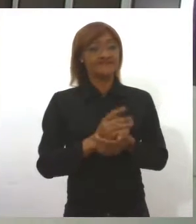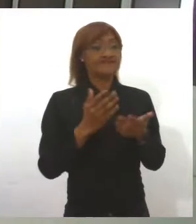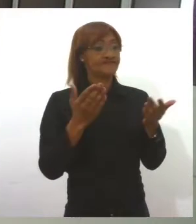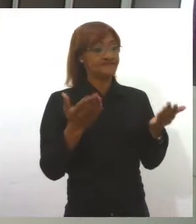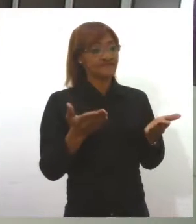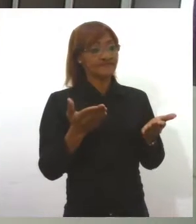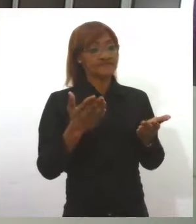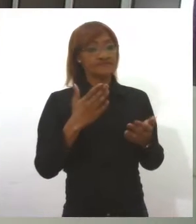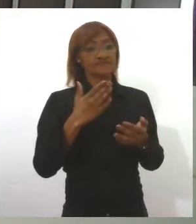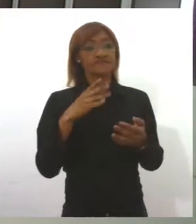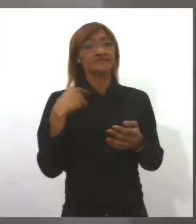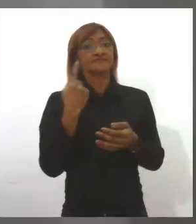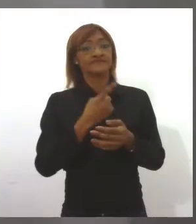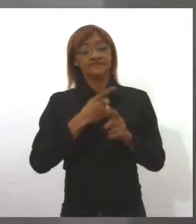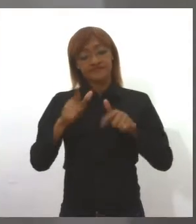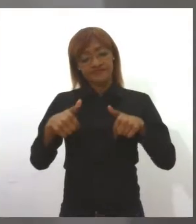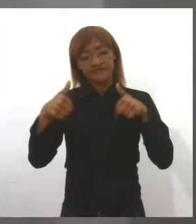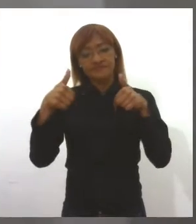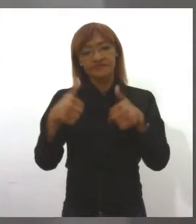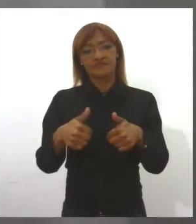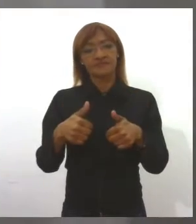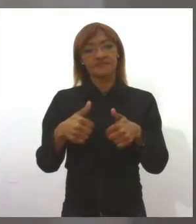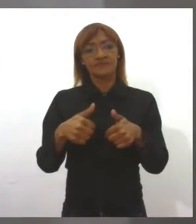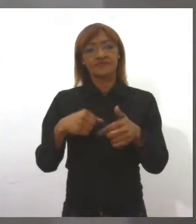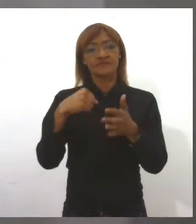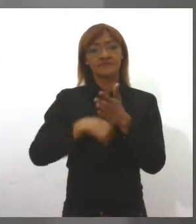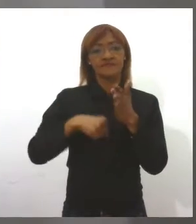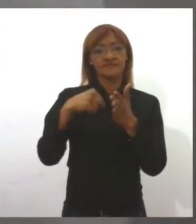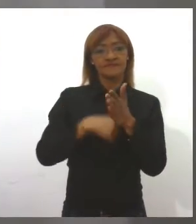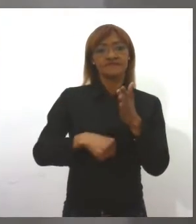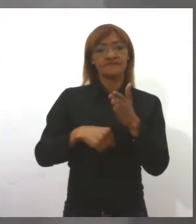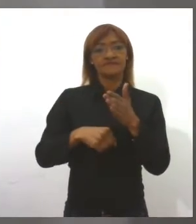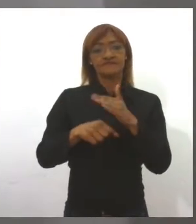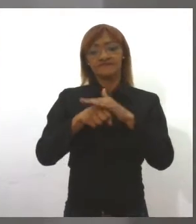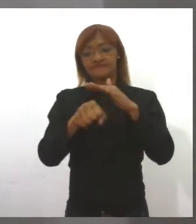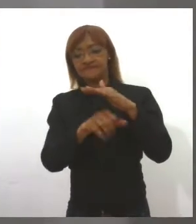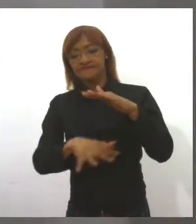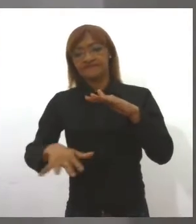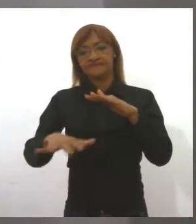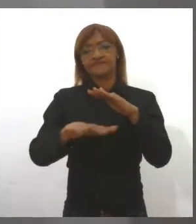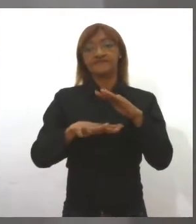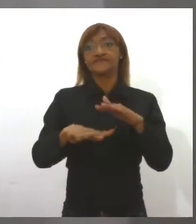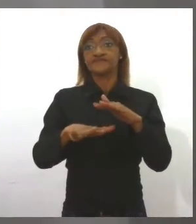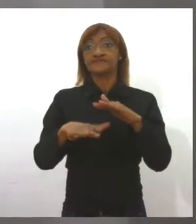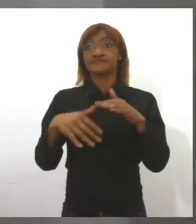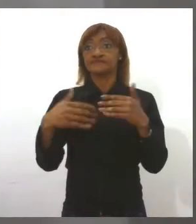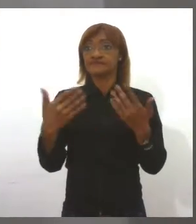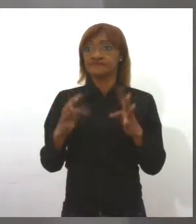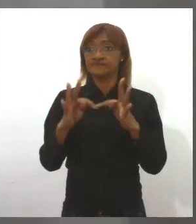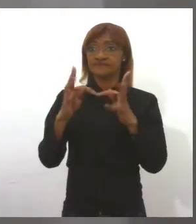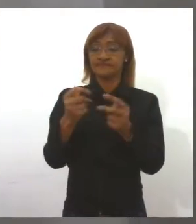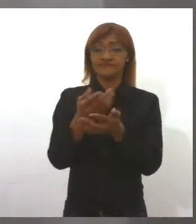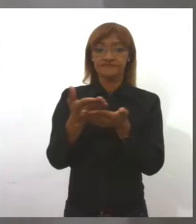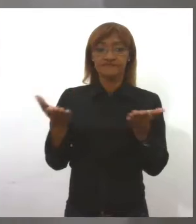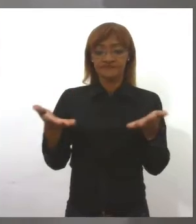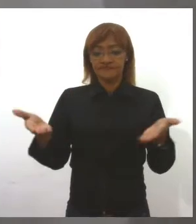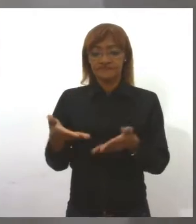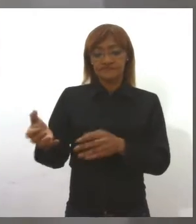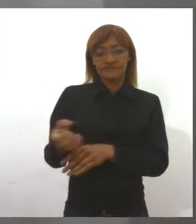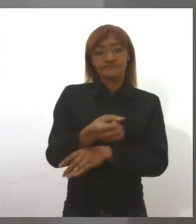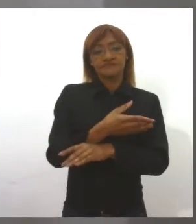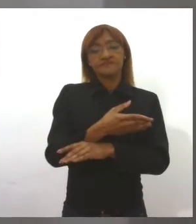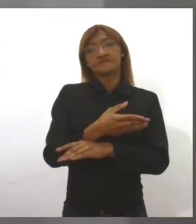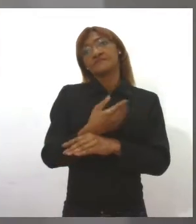que luta em defesa dos serviços de saneamento público, o novo marco regulatório, ele